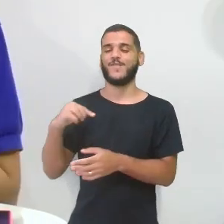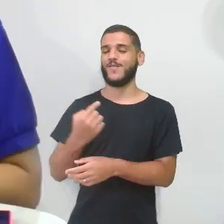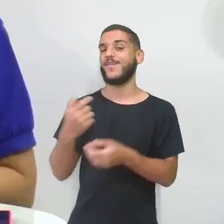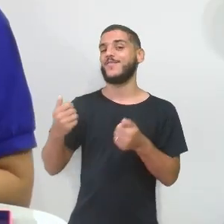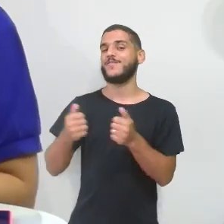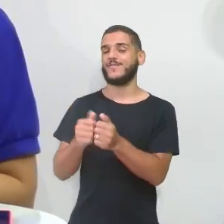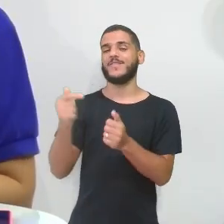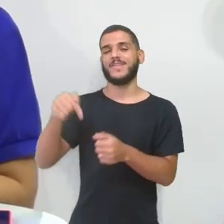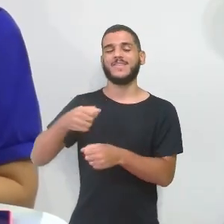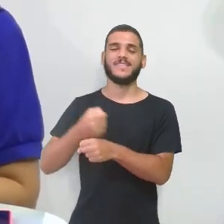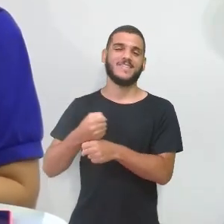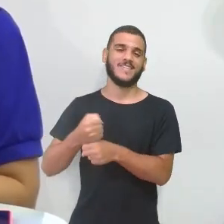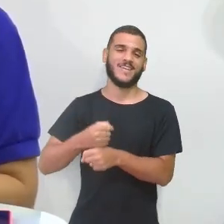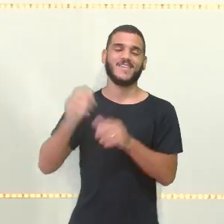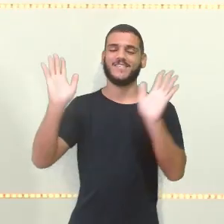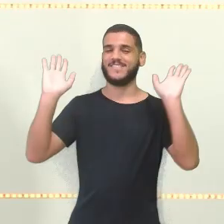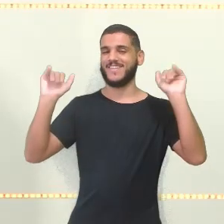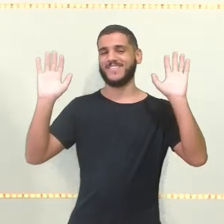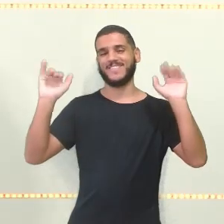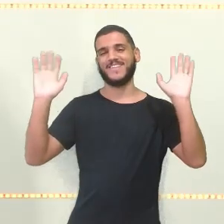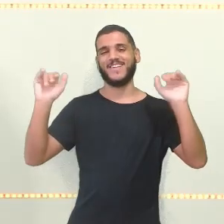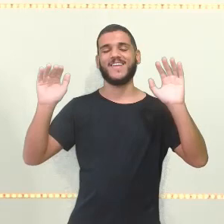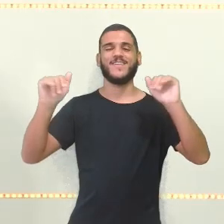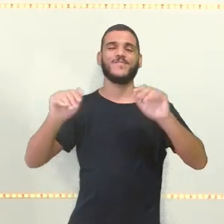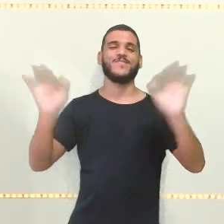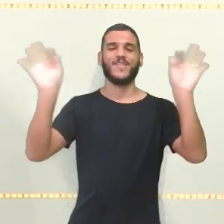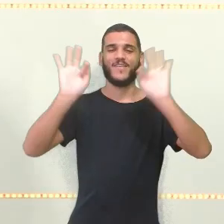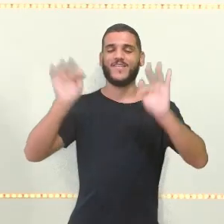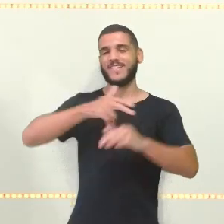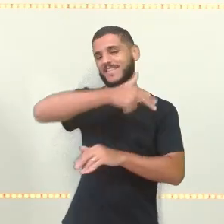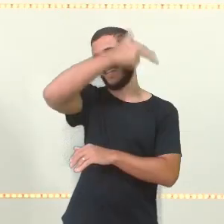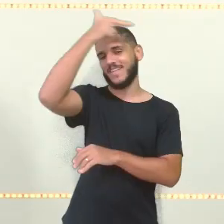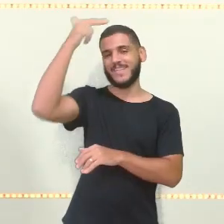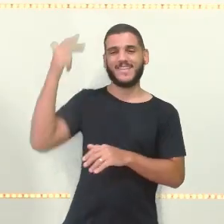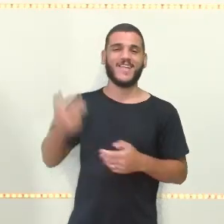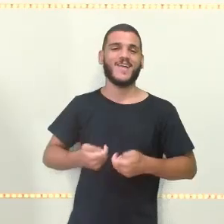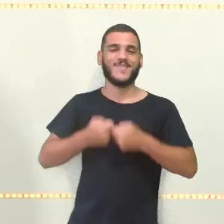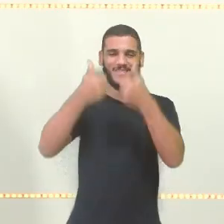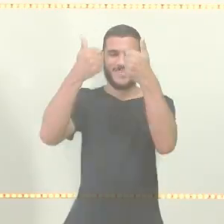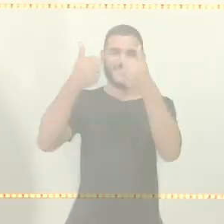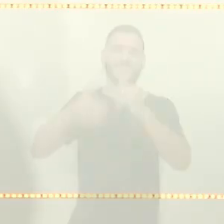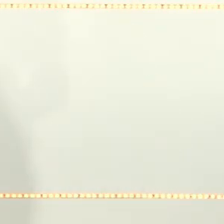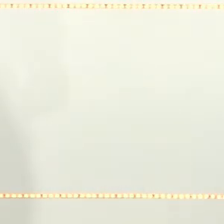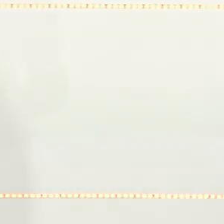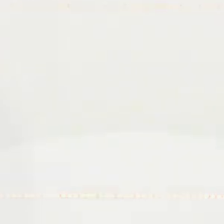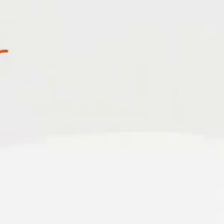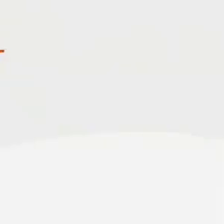juntas esse ano. Tchau, tchau. Tchau, gente. Feliz Natal, feliz Ano Novo.